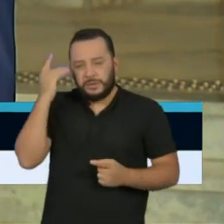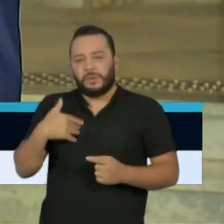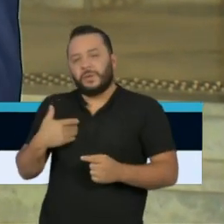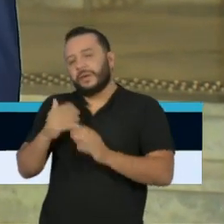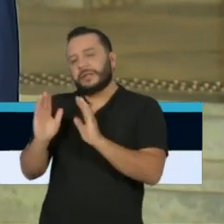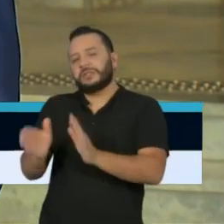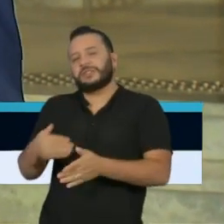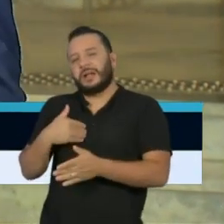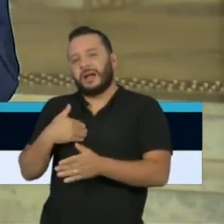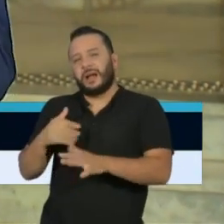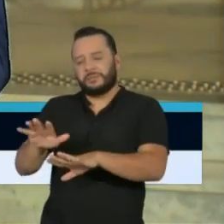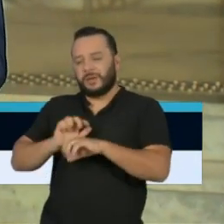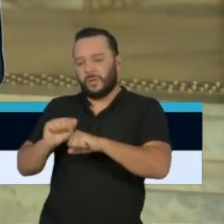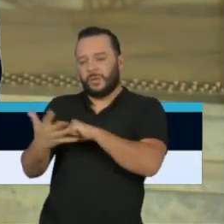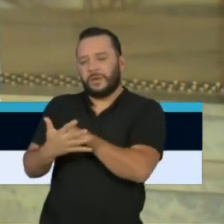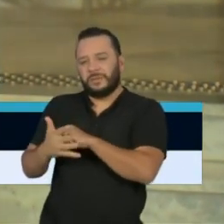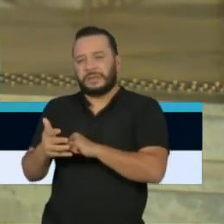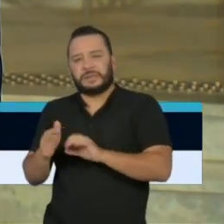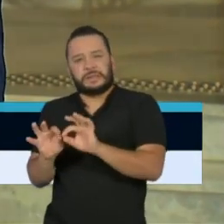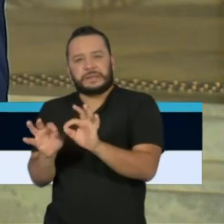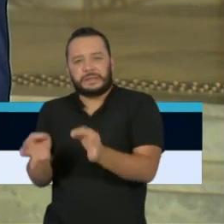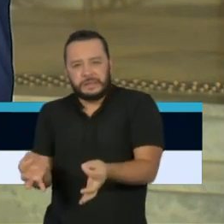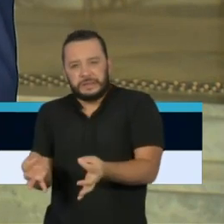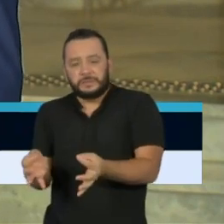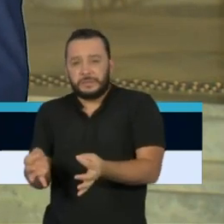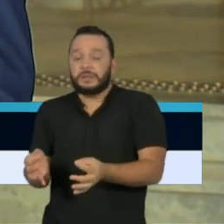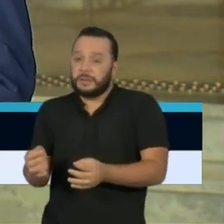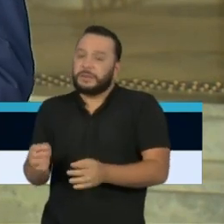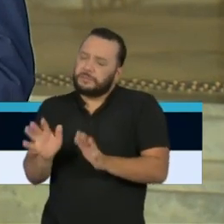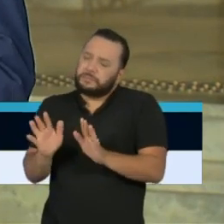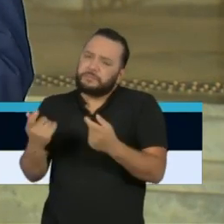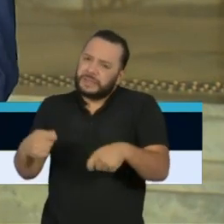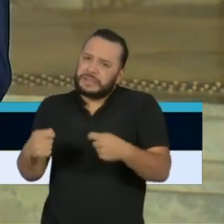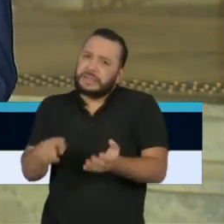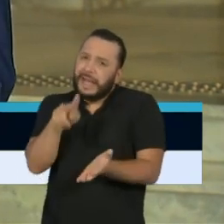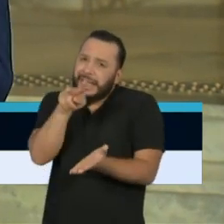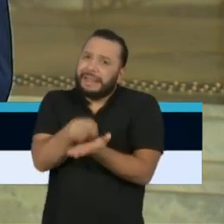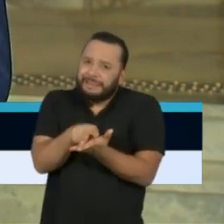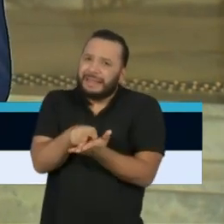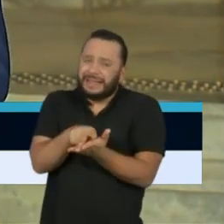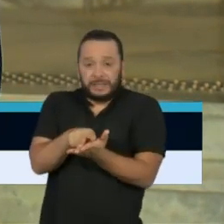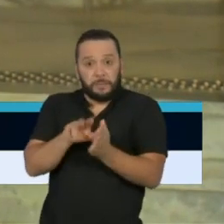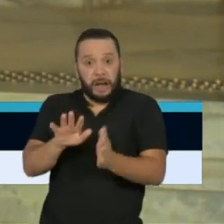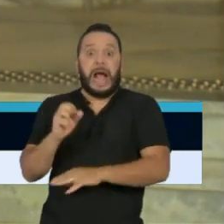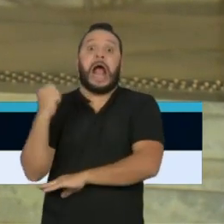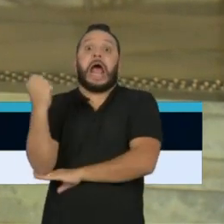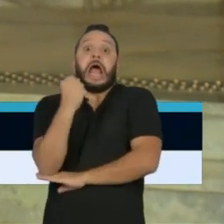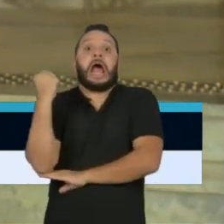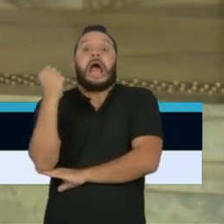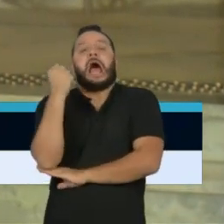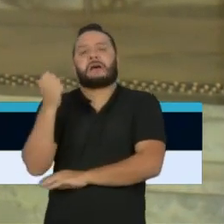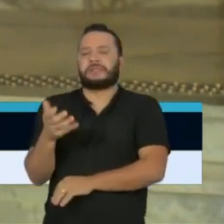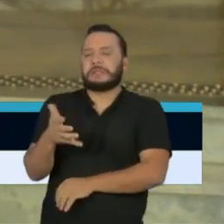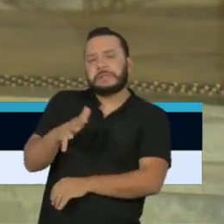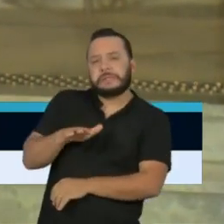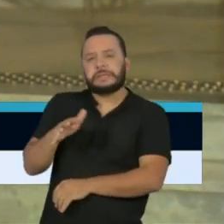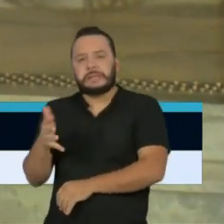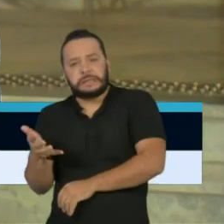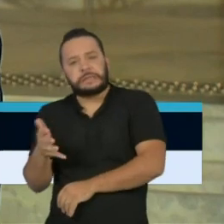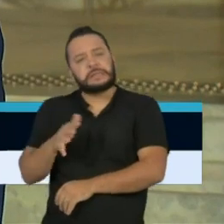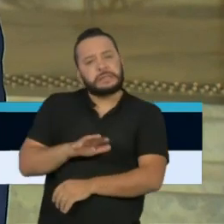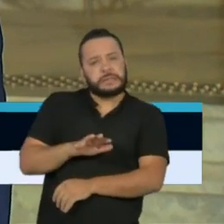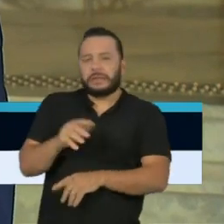complexidade. São aqueles que necessitam de internação, mas não ainda naquele momento de uma hospitalização